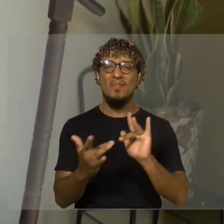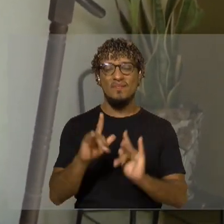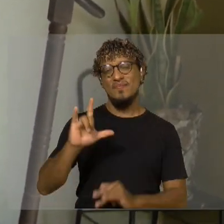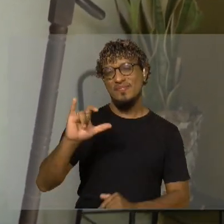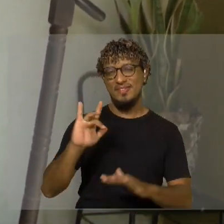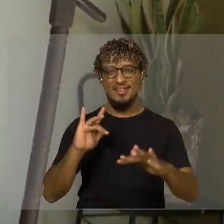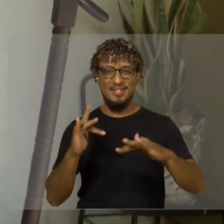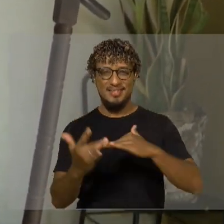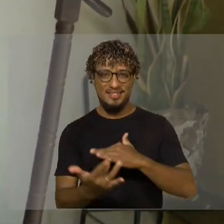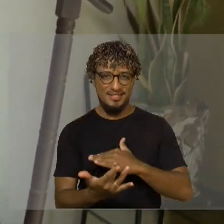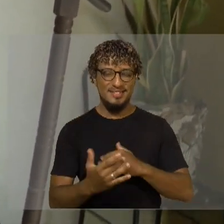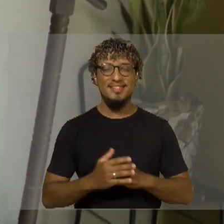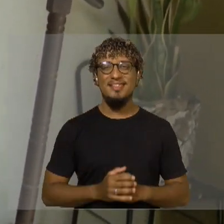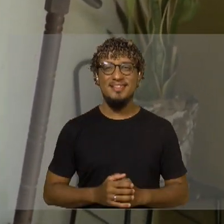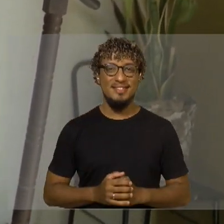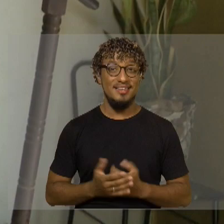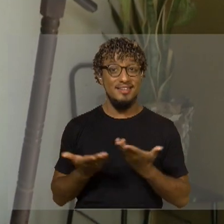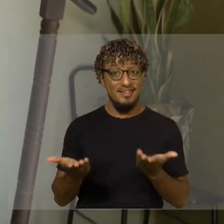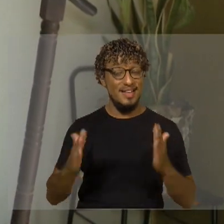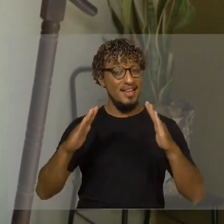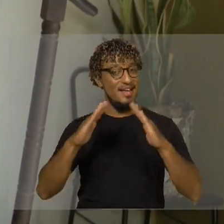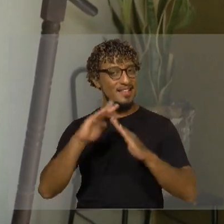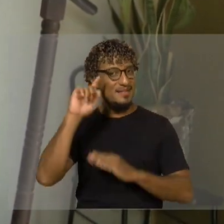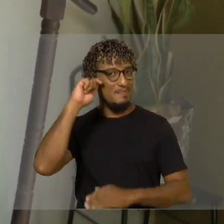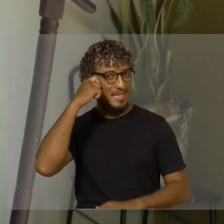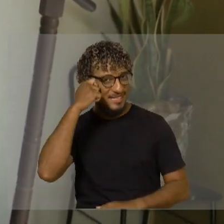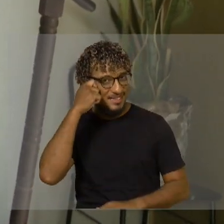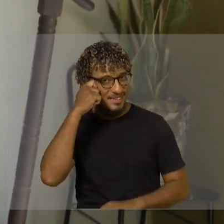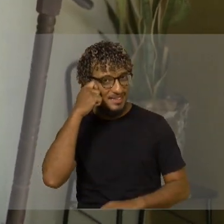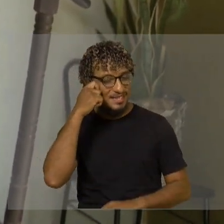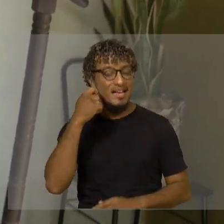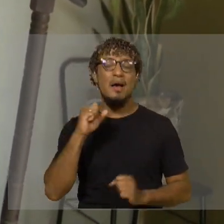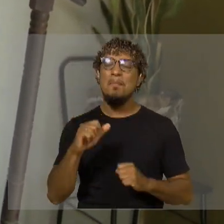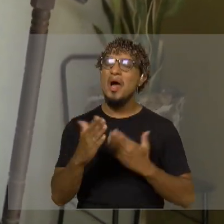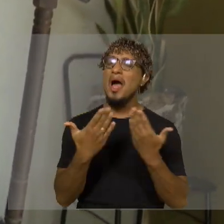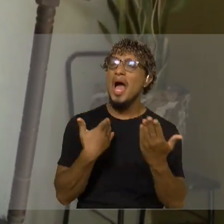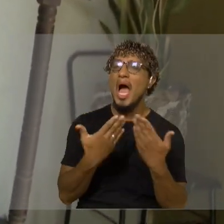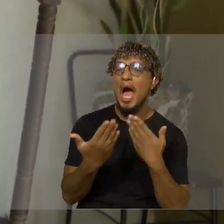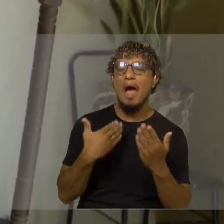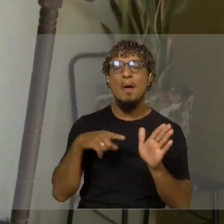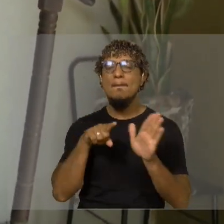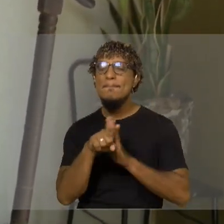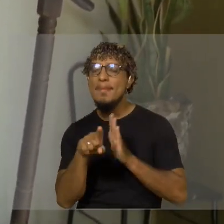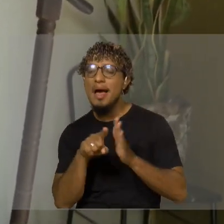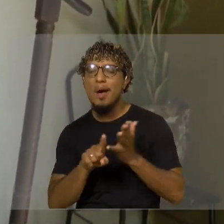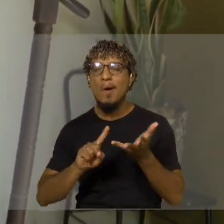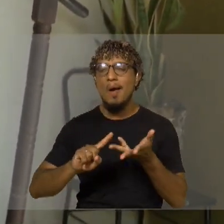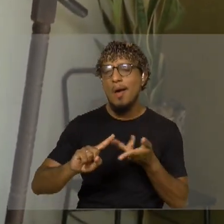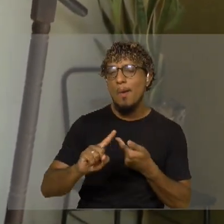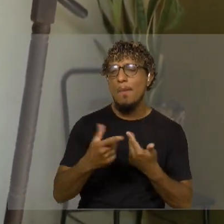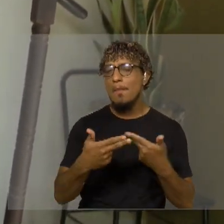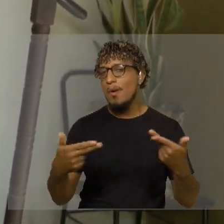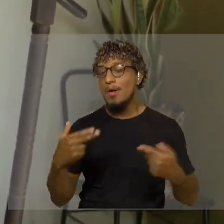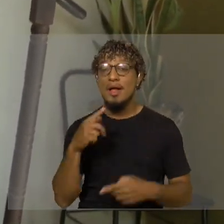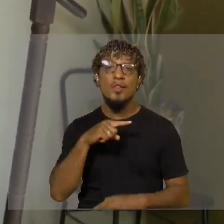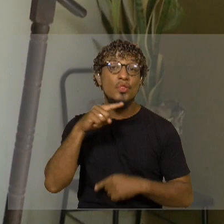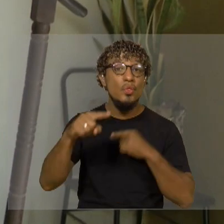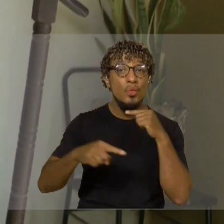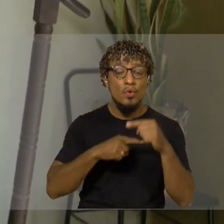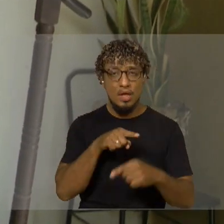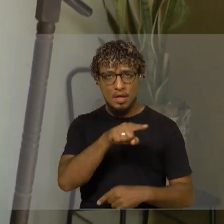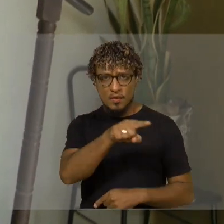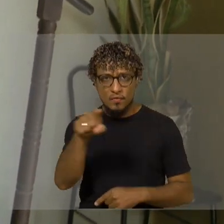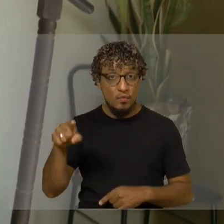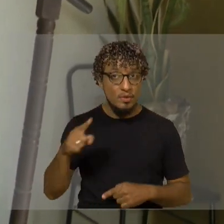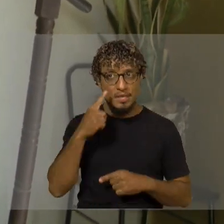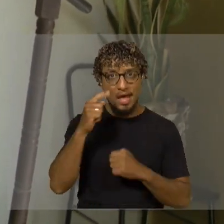nas redes sociais das meninas do Casa das Pretas e, né, conversar para perguntar quem tiver alguma dúvida. E se você, gente,